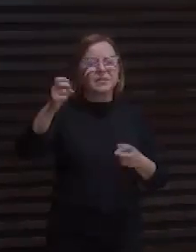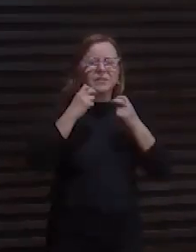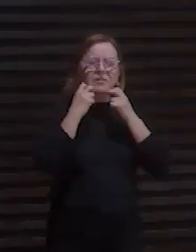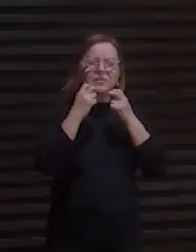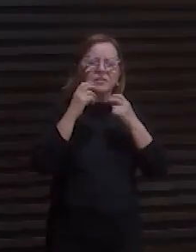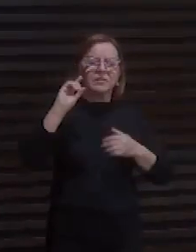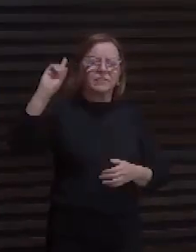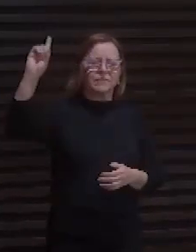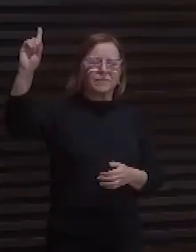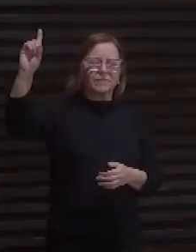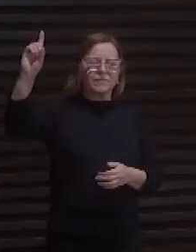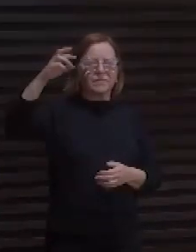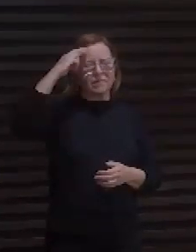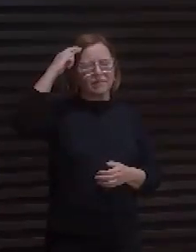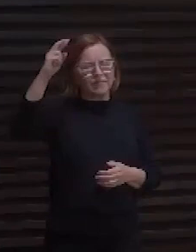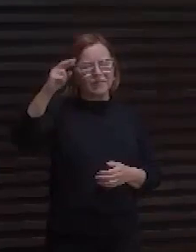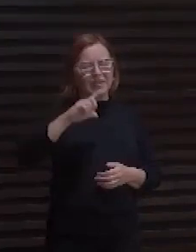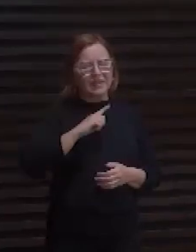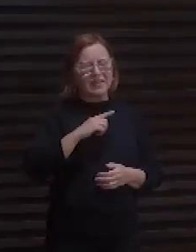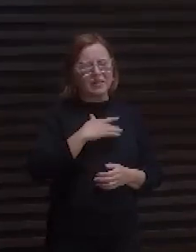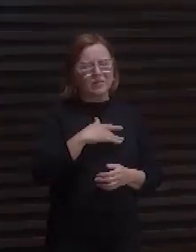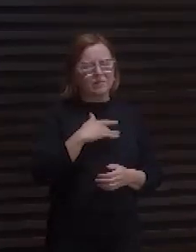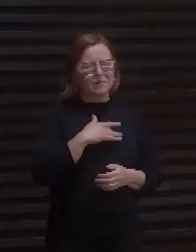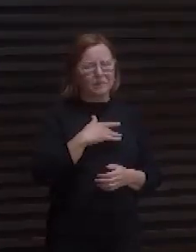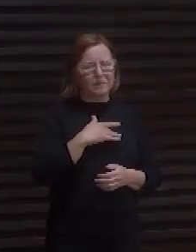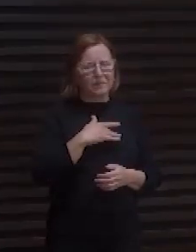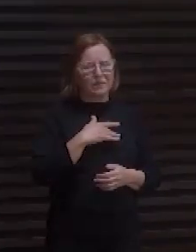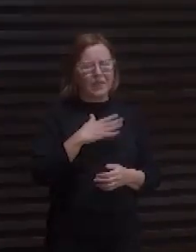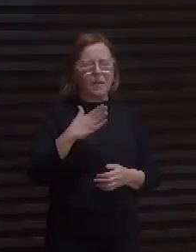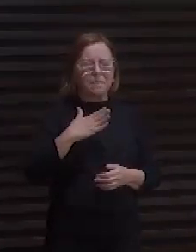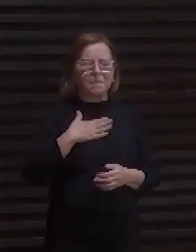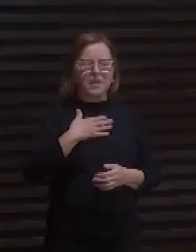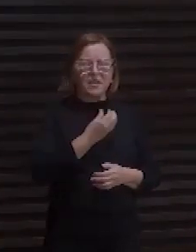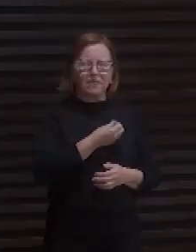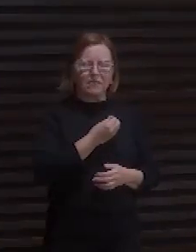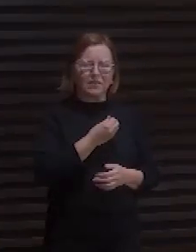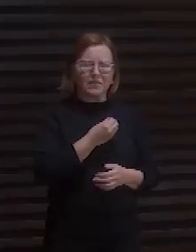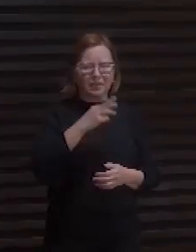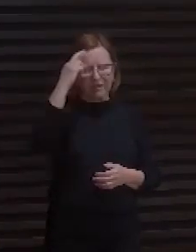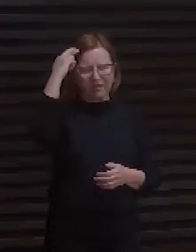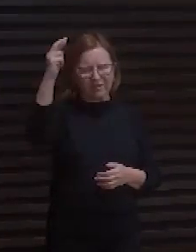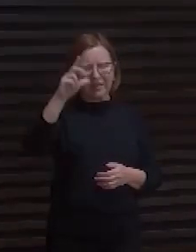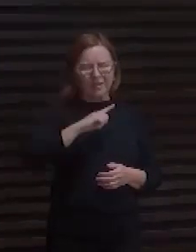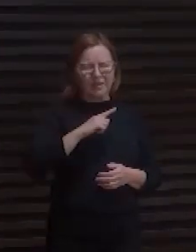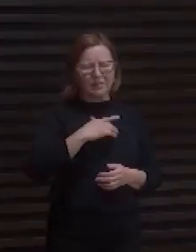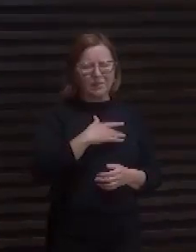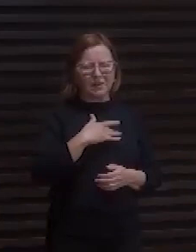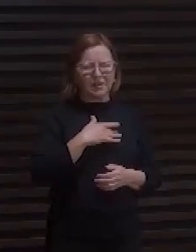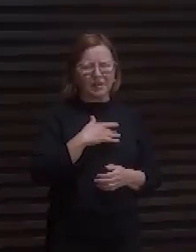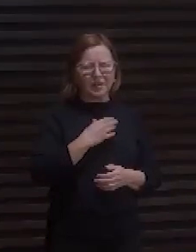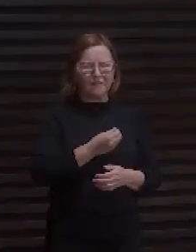clamamos a Ti, que o Senhor tenha misericórdia da minha vida, que o Senhor tenha misericórdia da vida